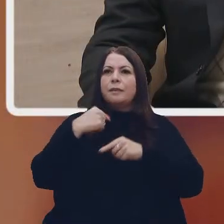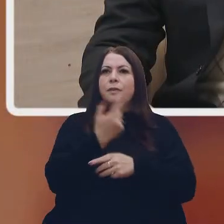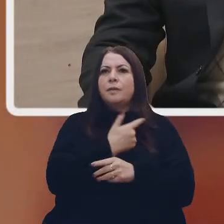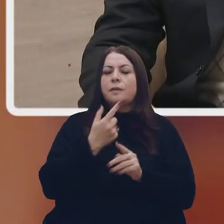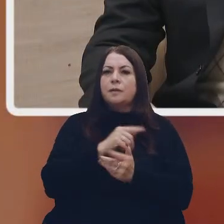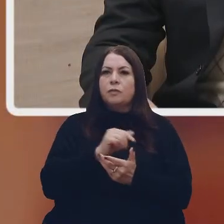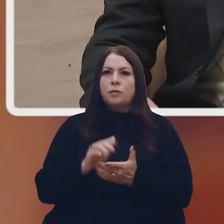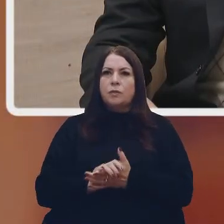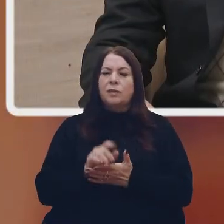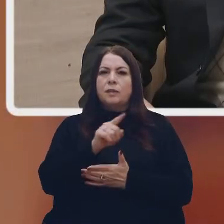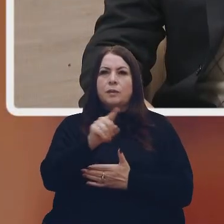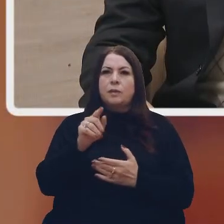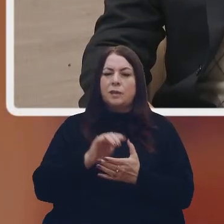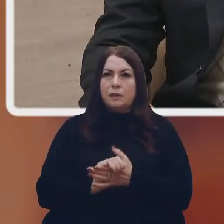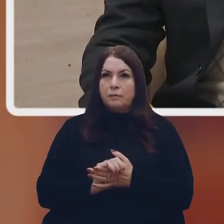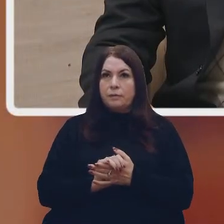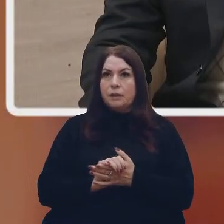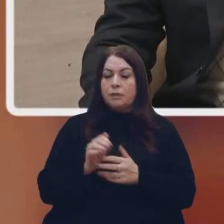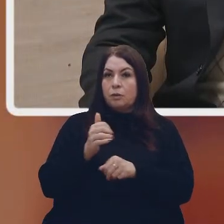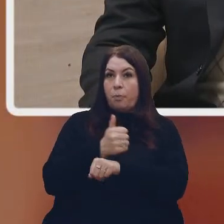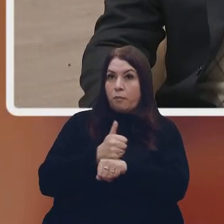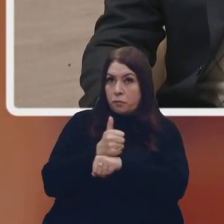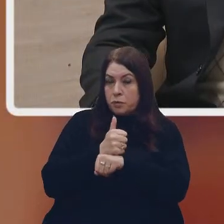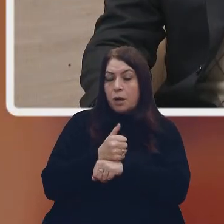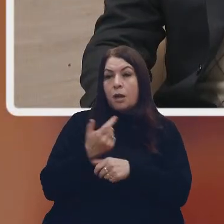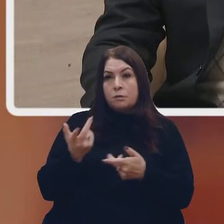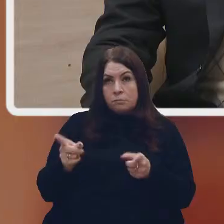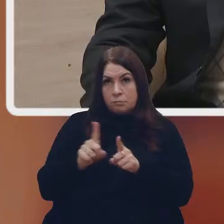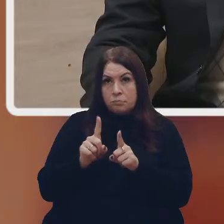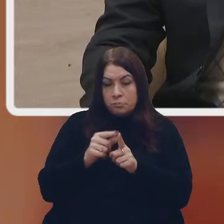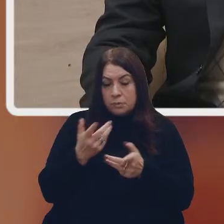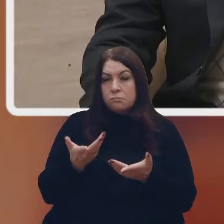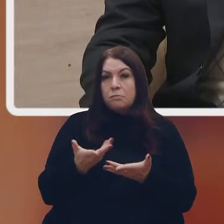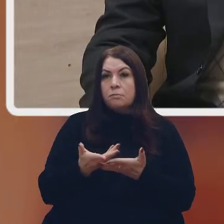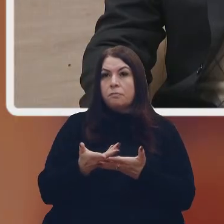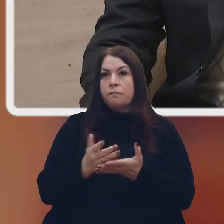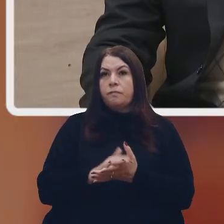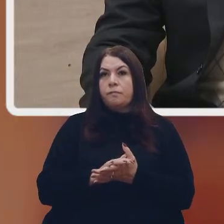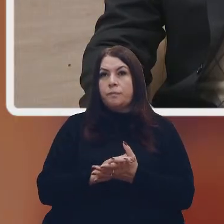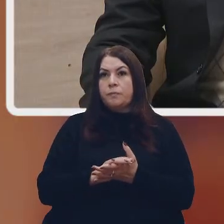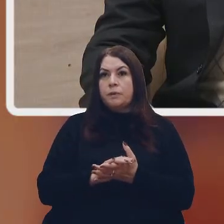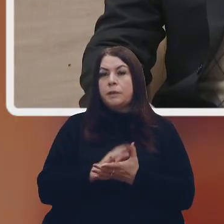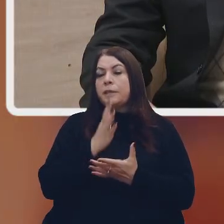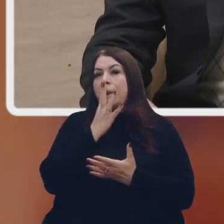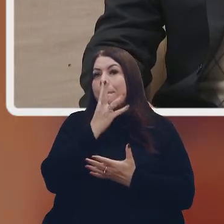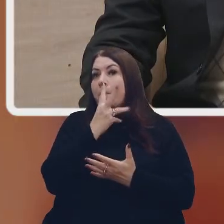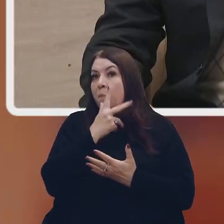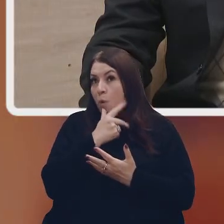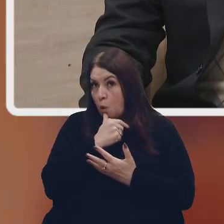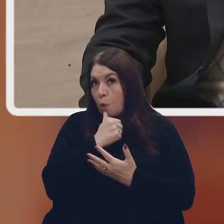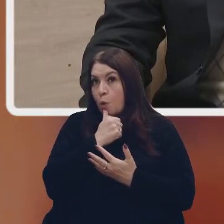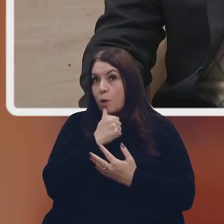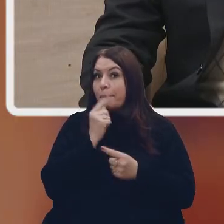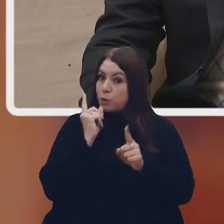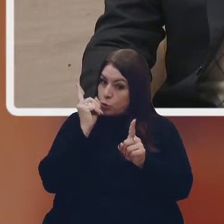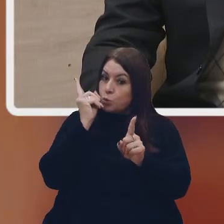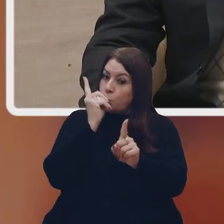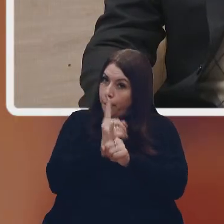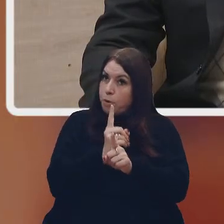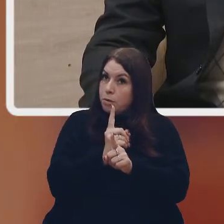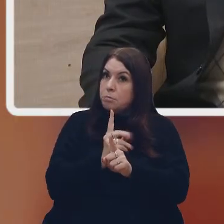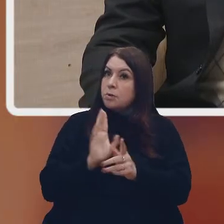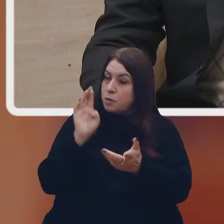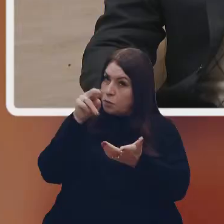que tem, muitas vezes até os profissionais mesmo demoram um bom tempo para descobrir